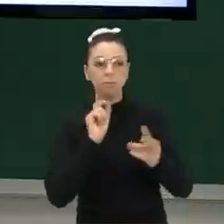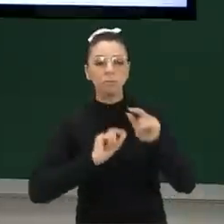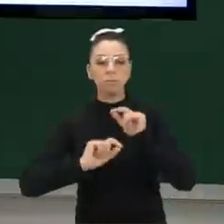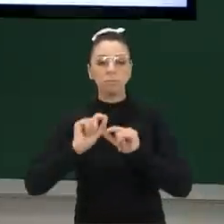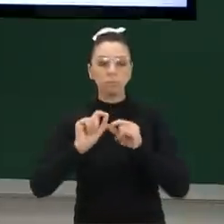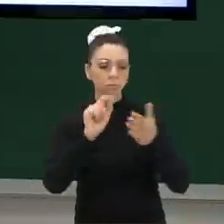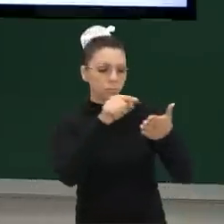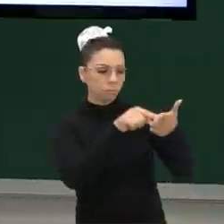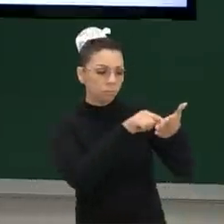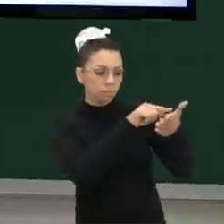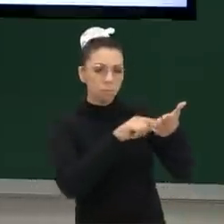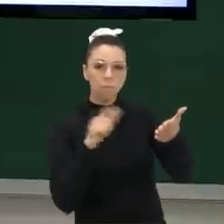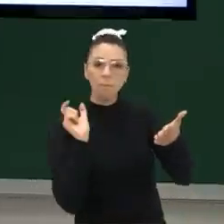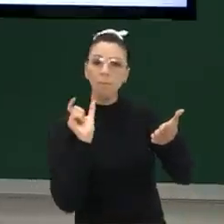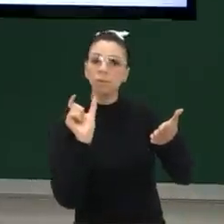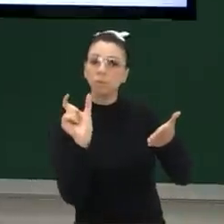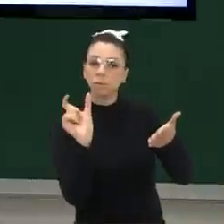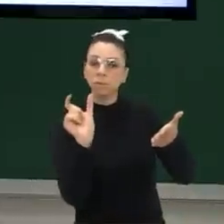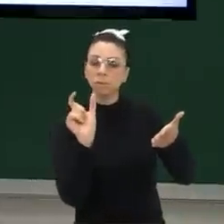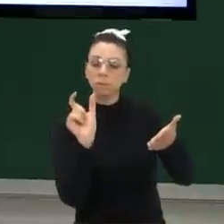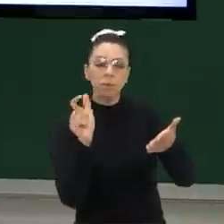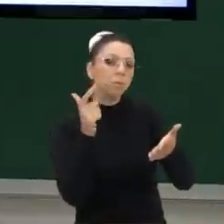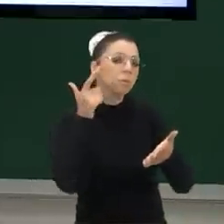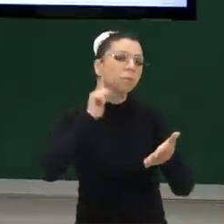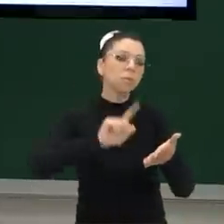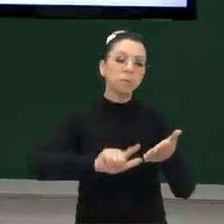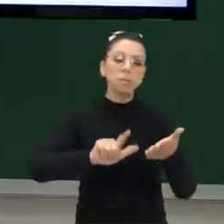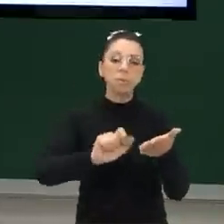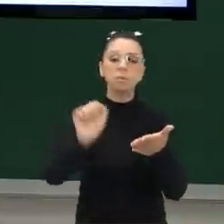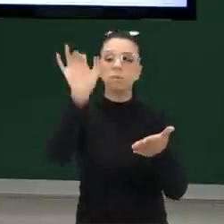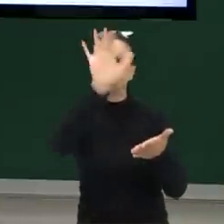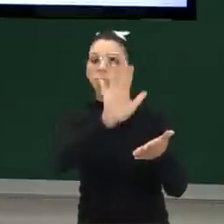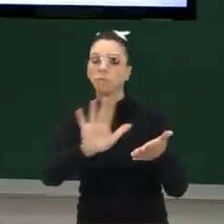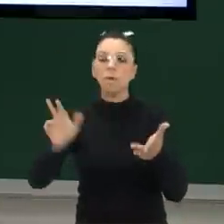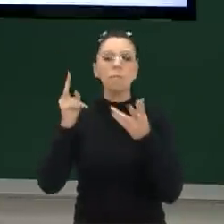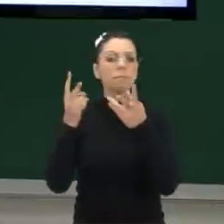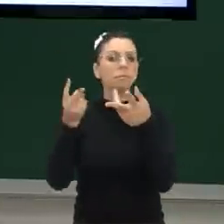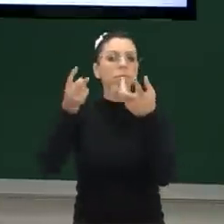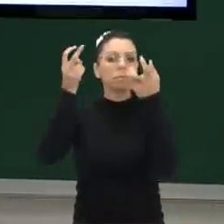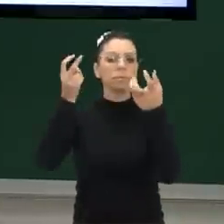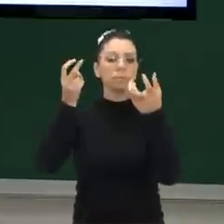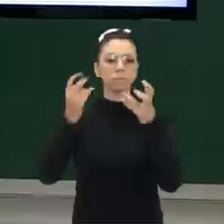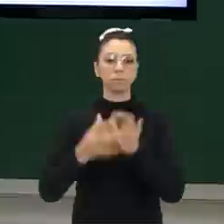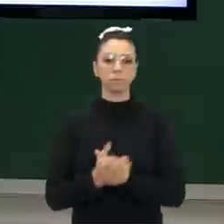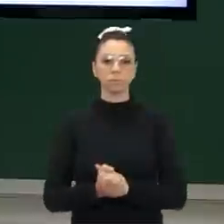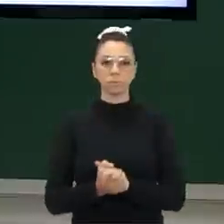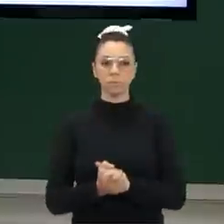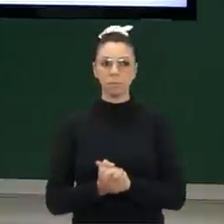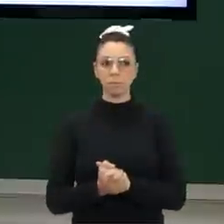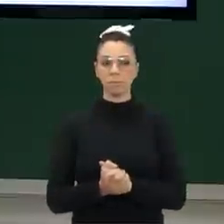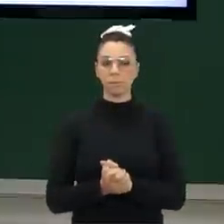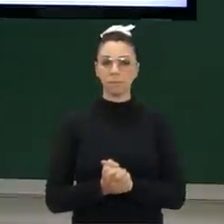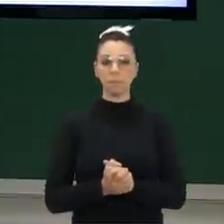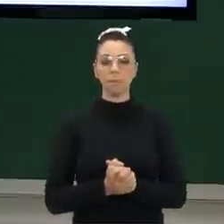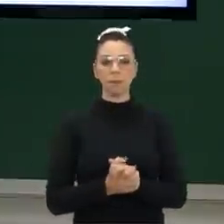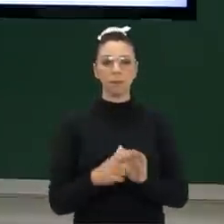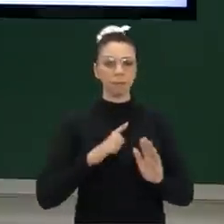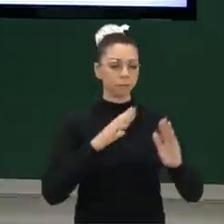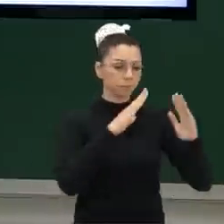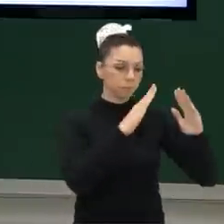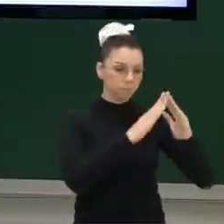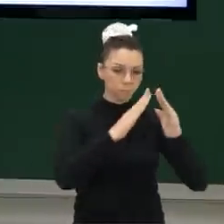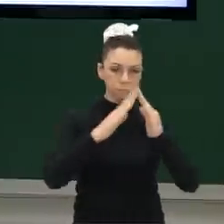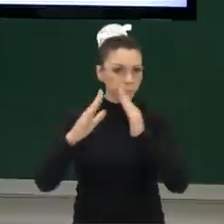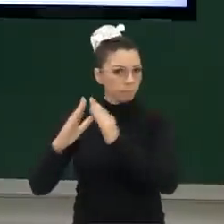quais dessas palavrinhas nós conseguimos ver nessa imagem. Então, olha só, essas casas,